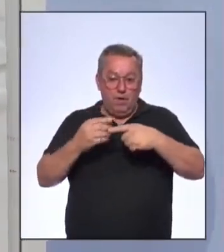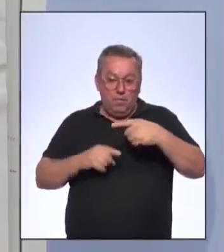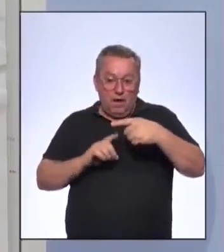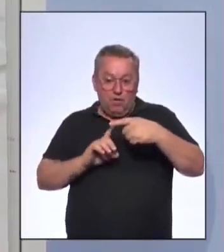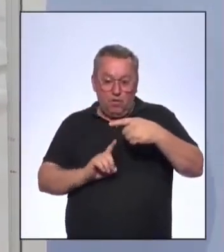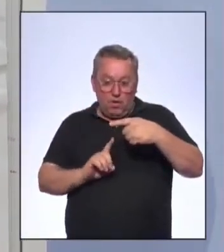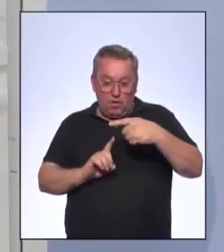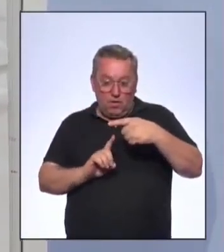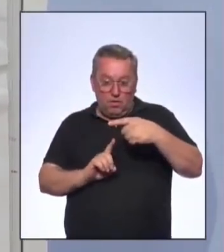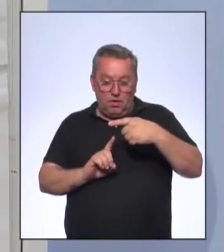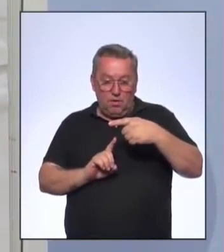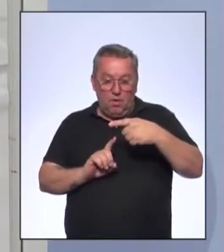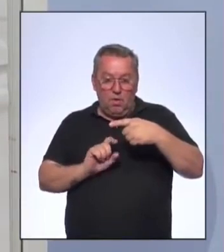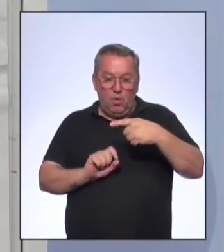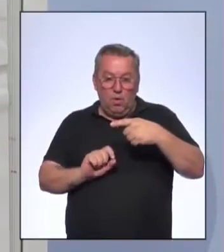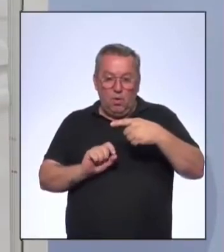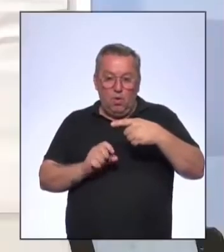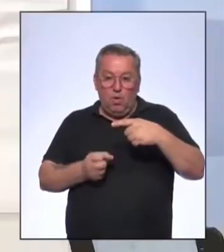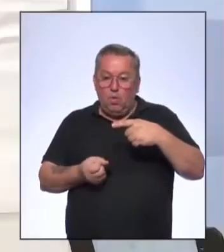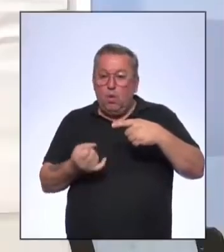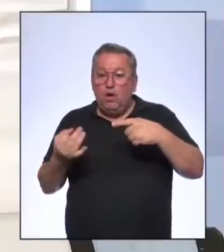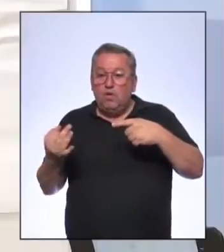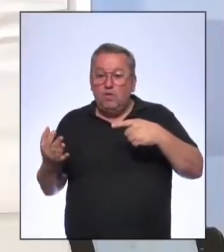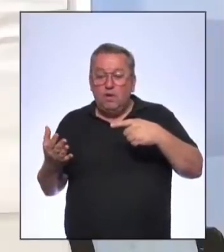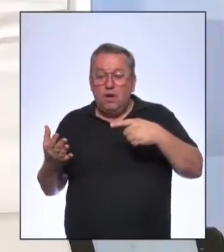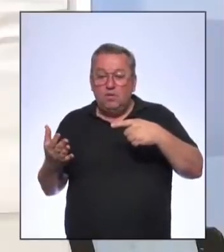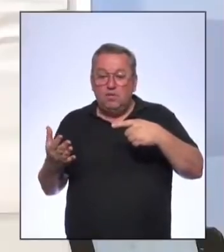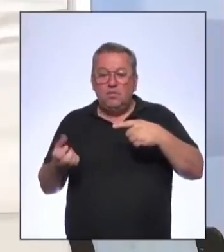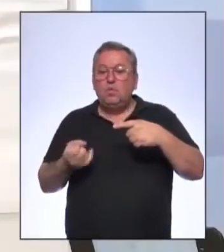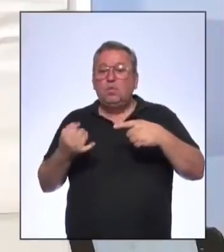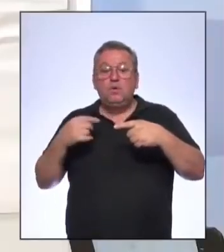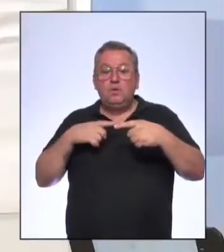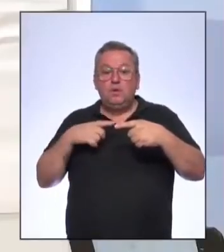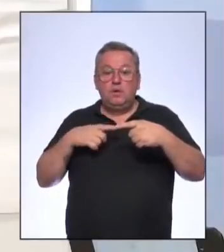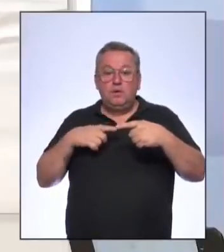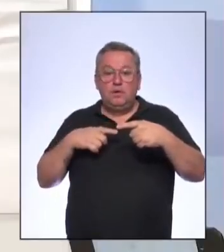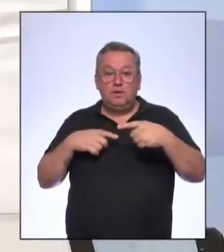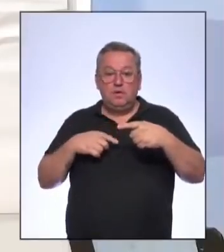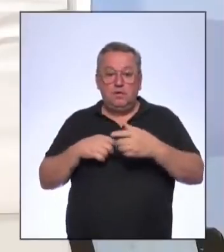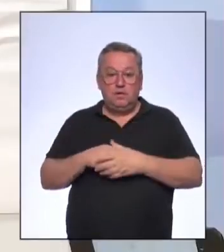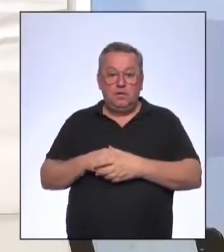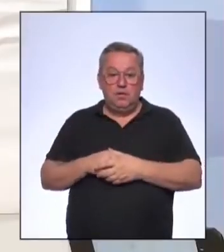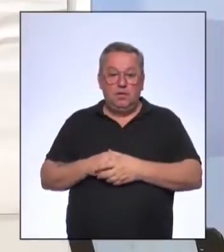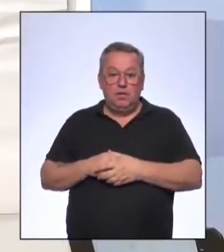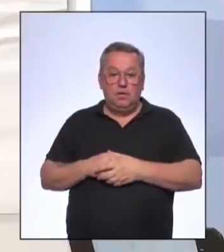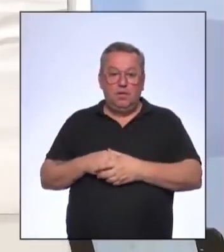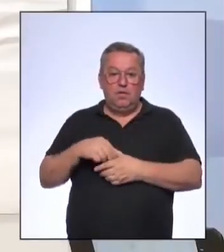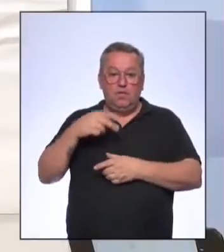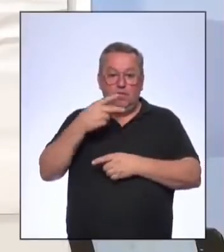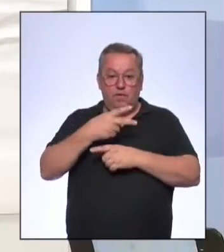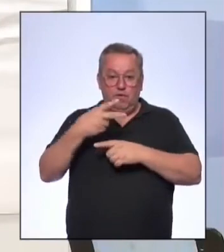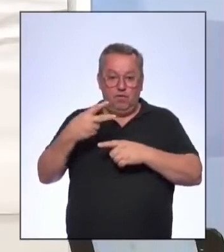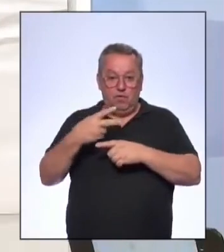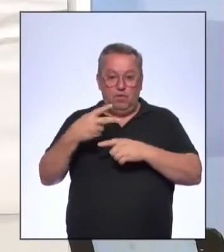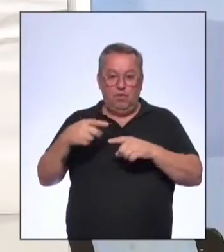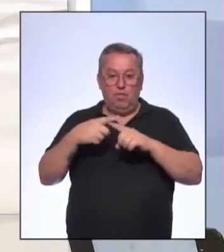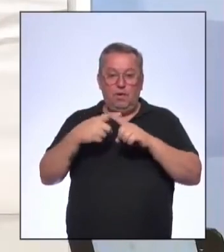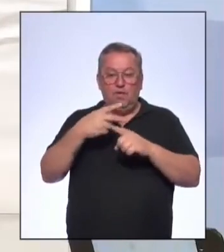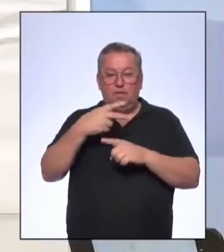denominador que vocês têm que identificar é o total. Então, o total é o quê? É a soma desses dois. Se eu somar esses dois